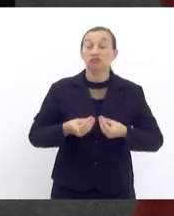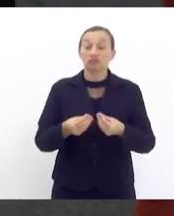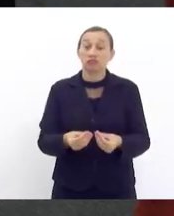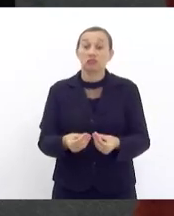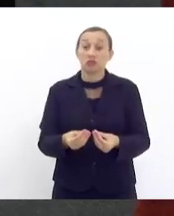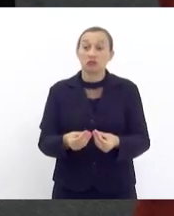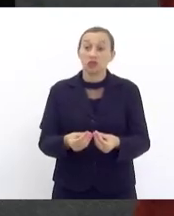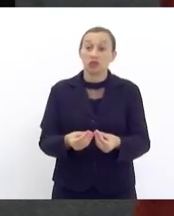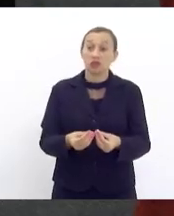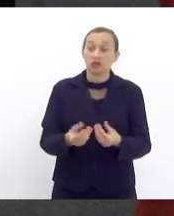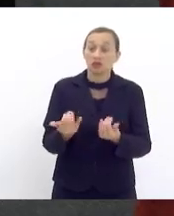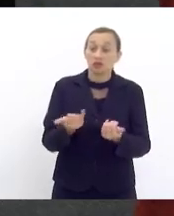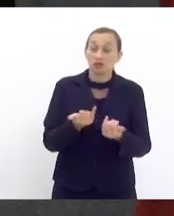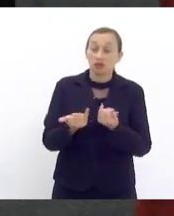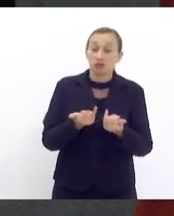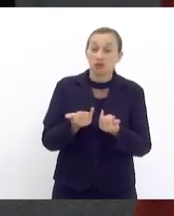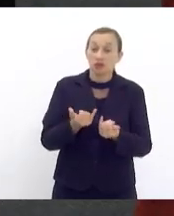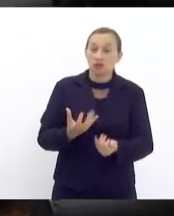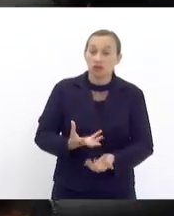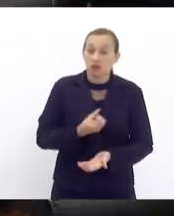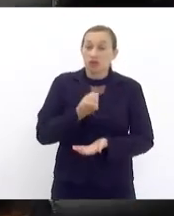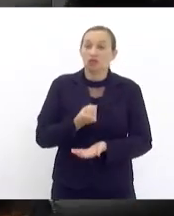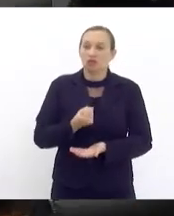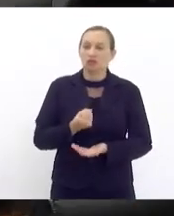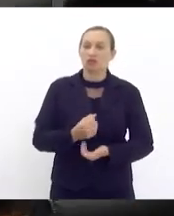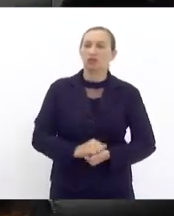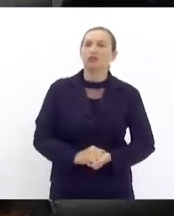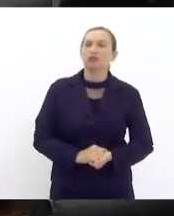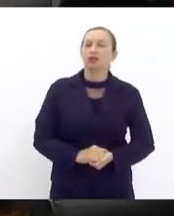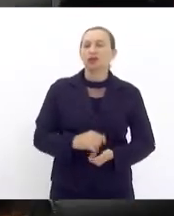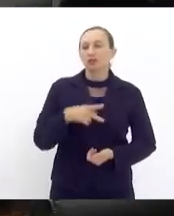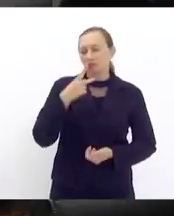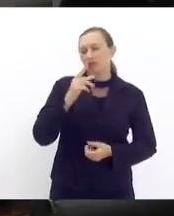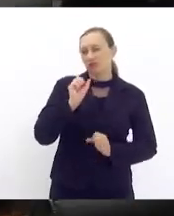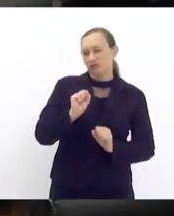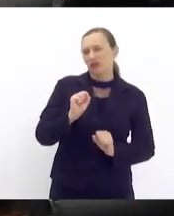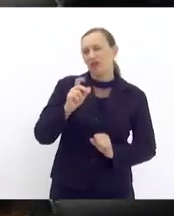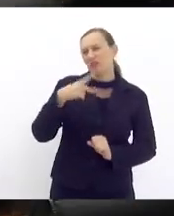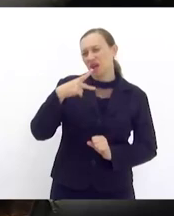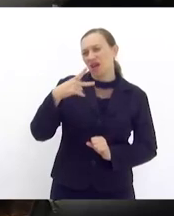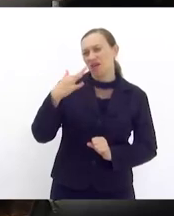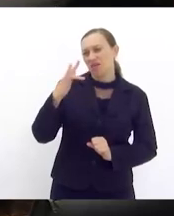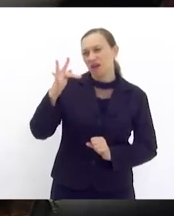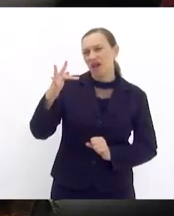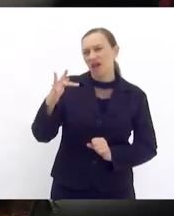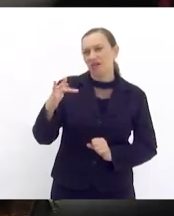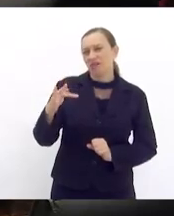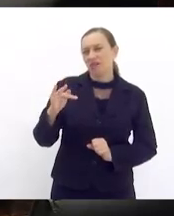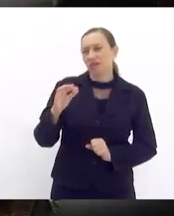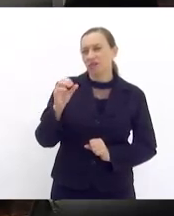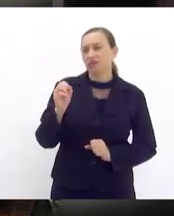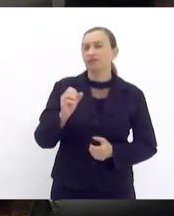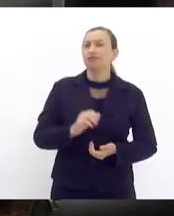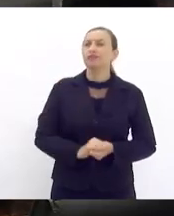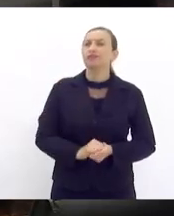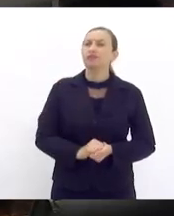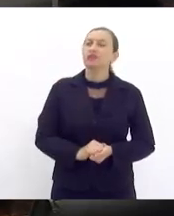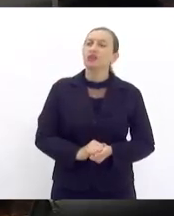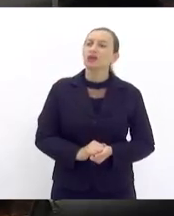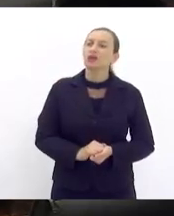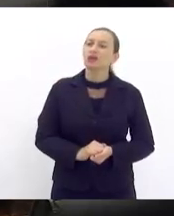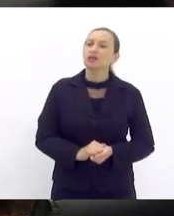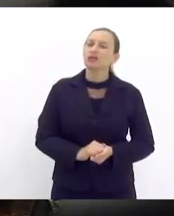estatísticas a ferraduras é isso e consegue um imprevisto uma parte do presidente seria em breve para não abusar da sua boa vontade